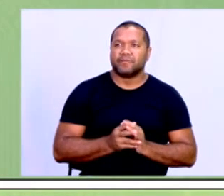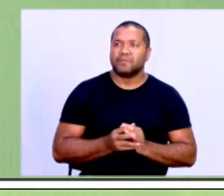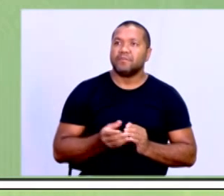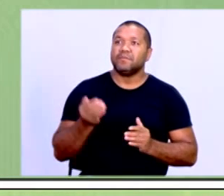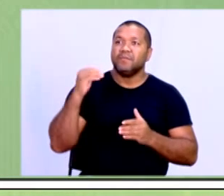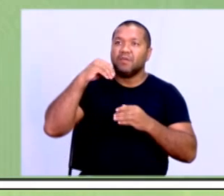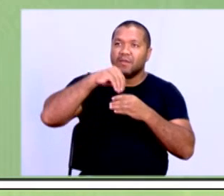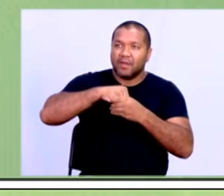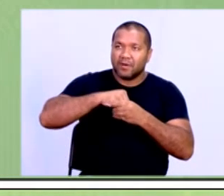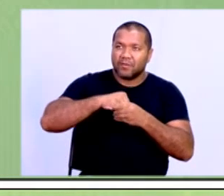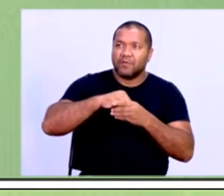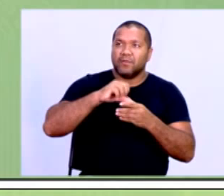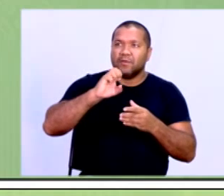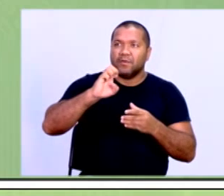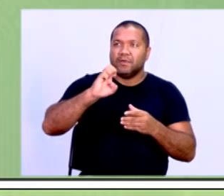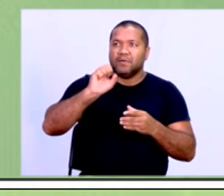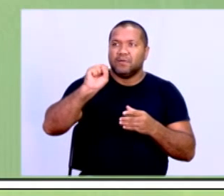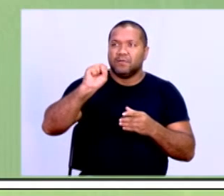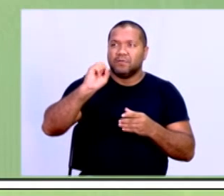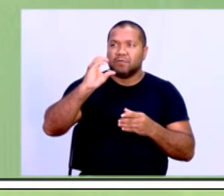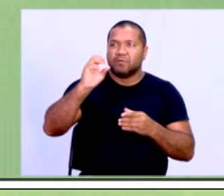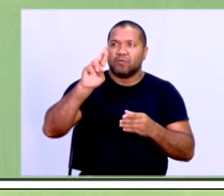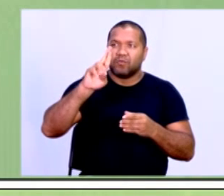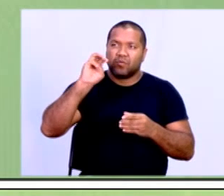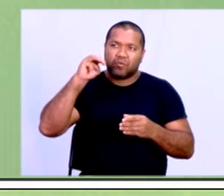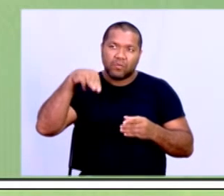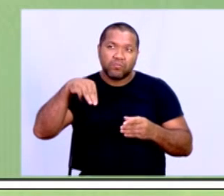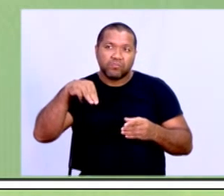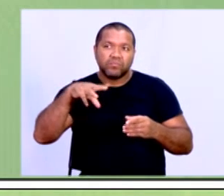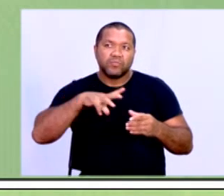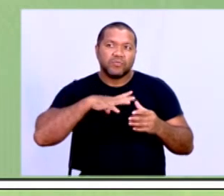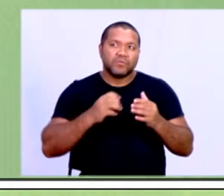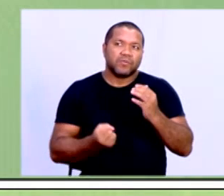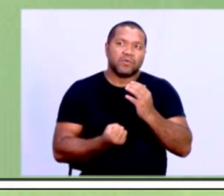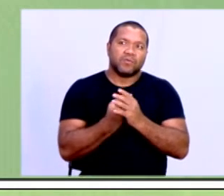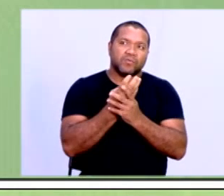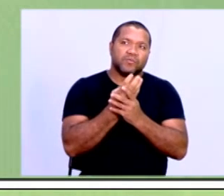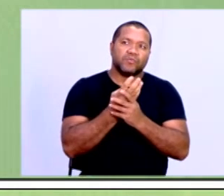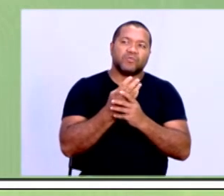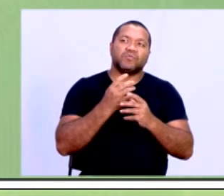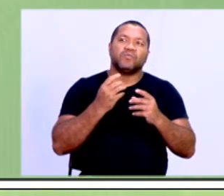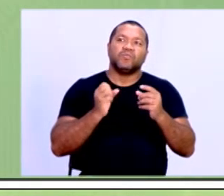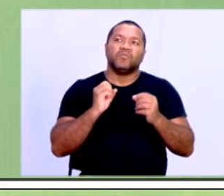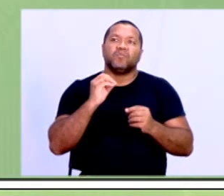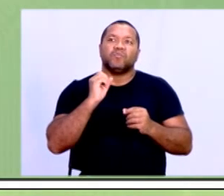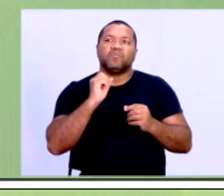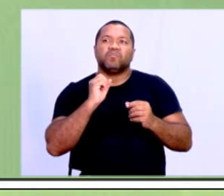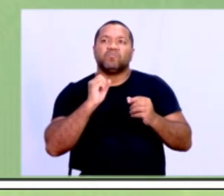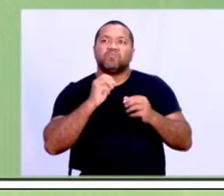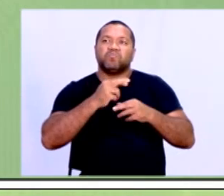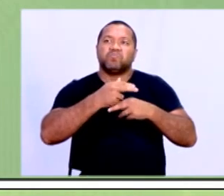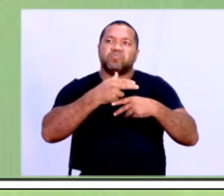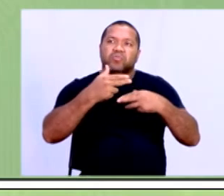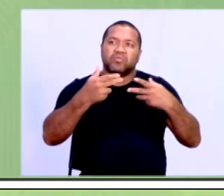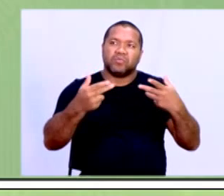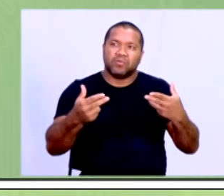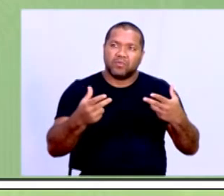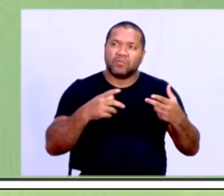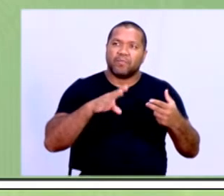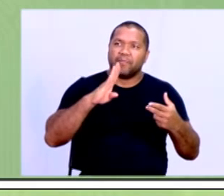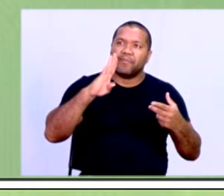Dentro do Scrum vão ser criados os Product Backlog. É uma lista contendo todas